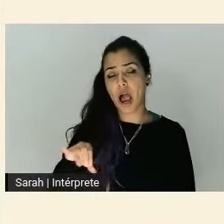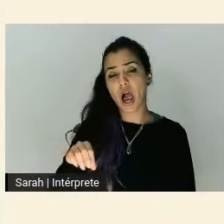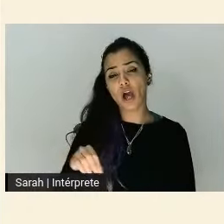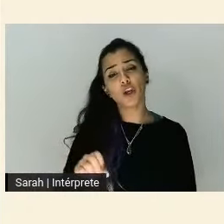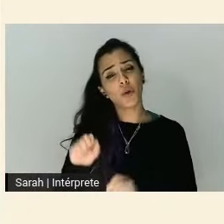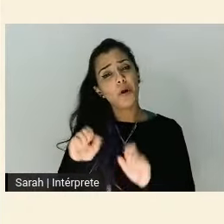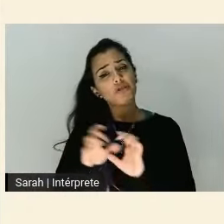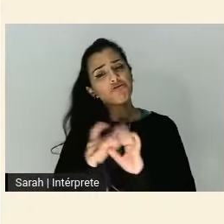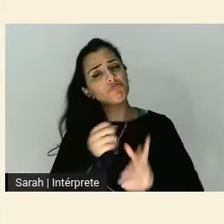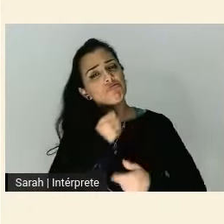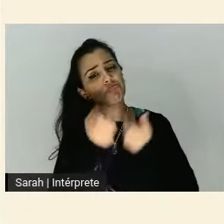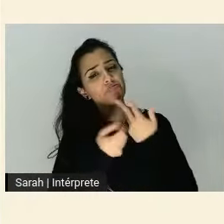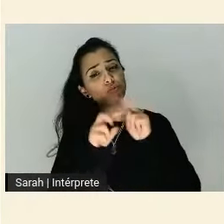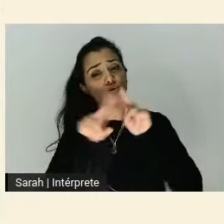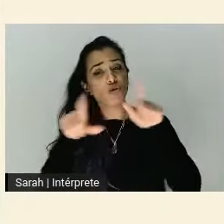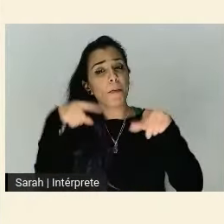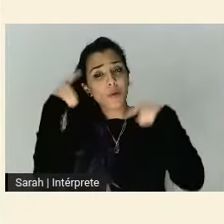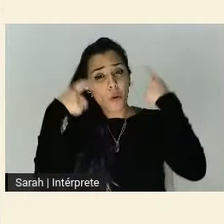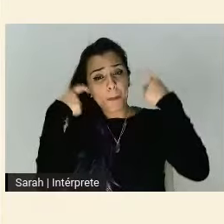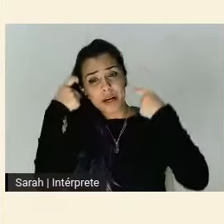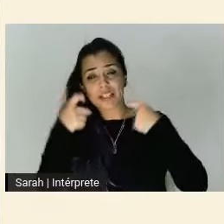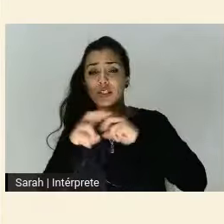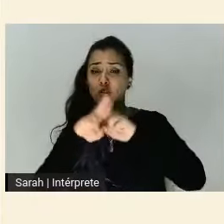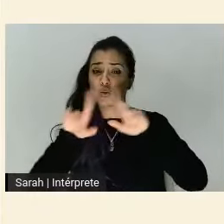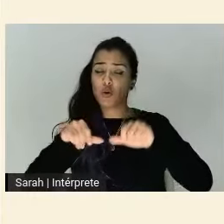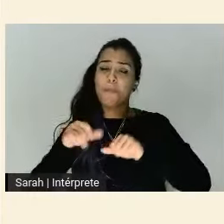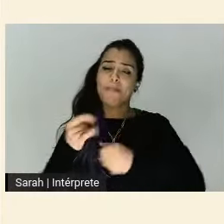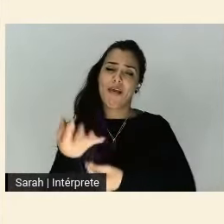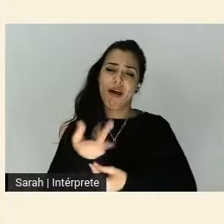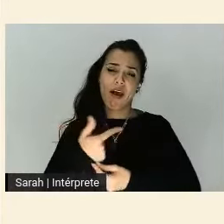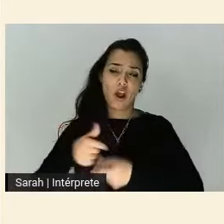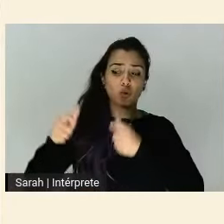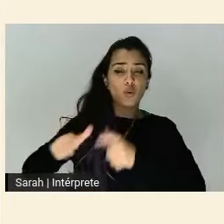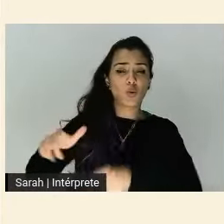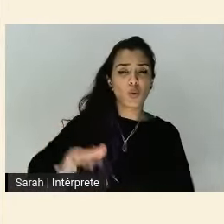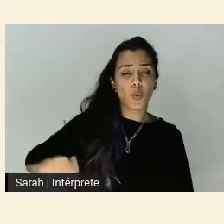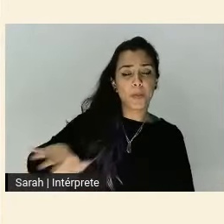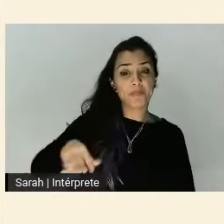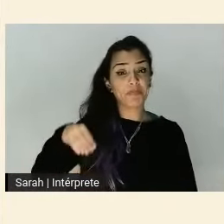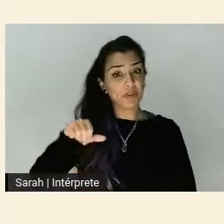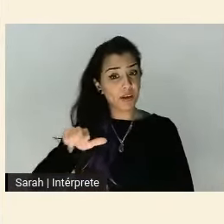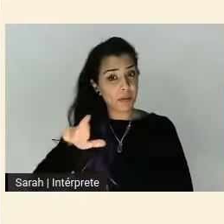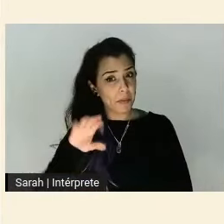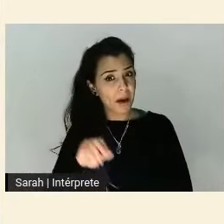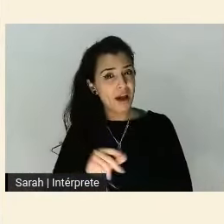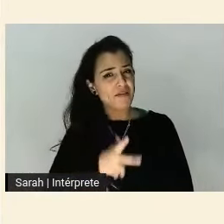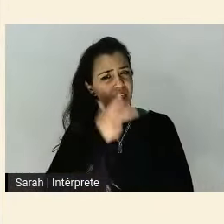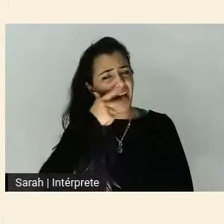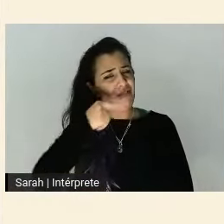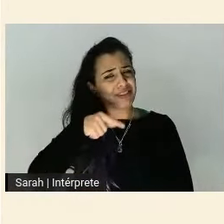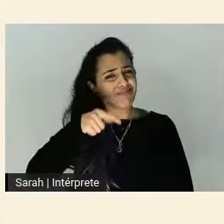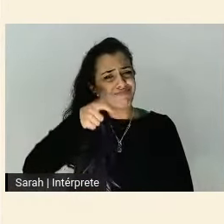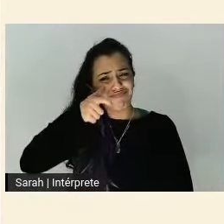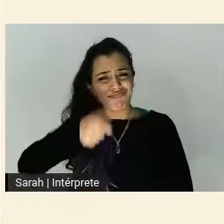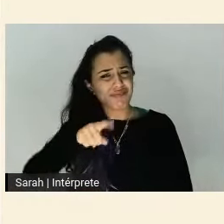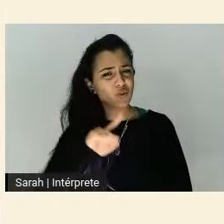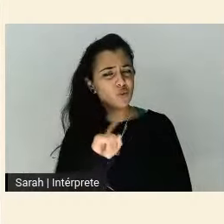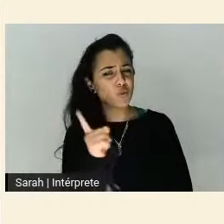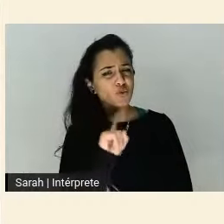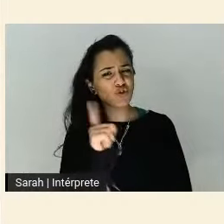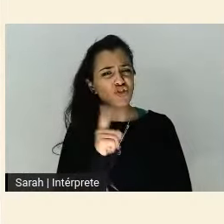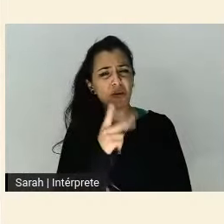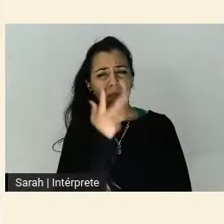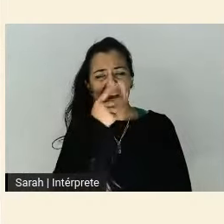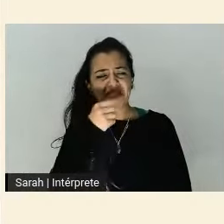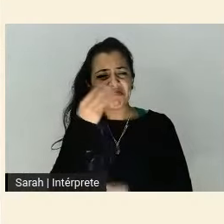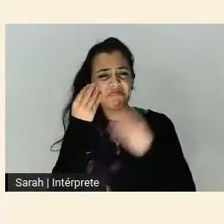intelectualidade local. Mário, de fato, achava todos esses eventos desinteressantes e enfadonhos. Há